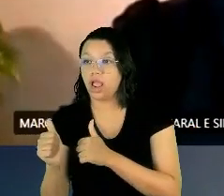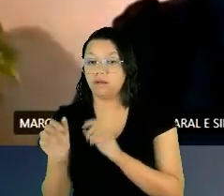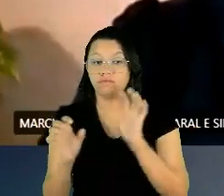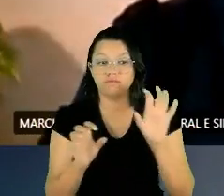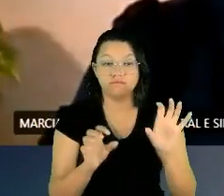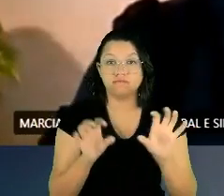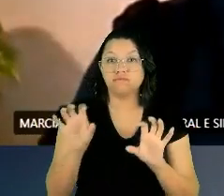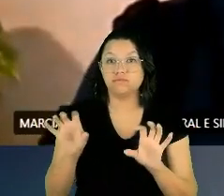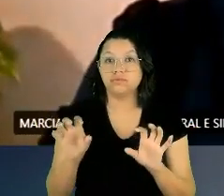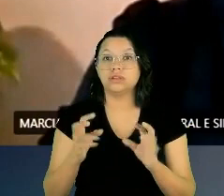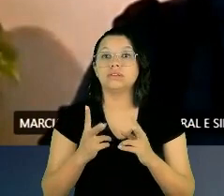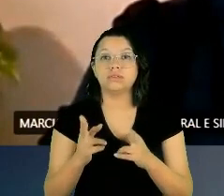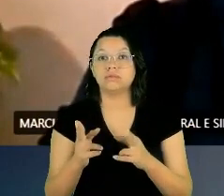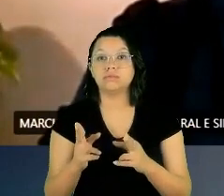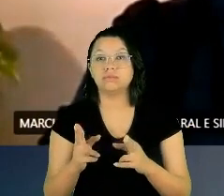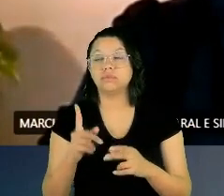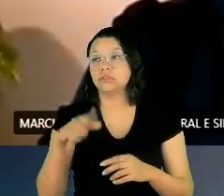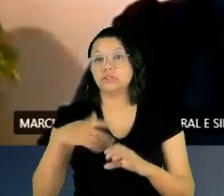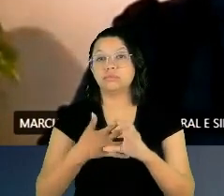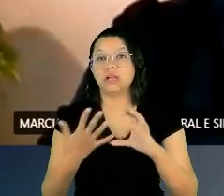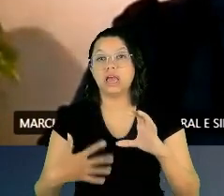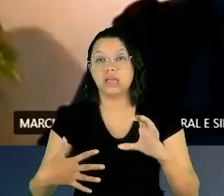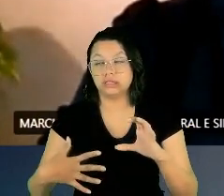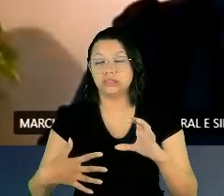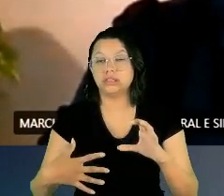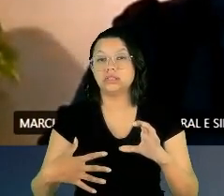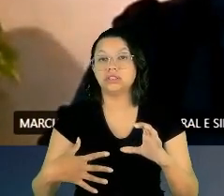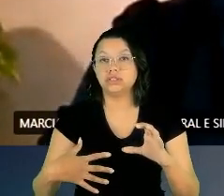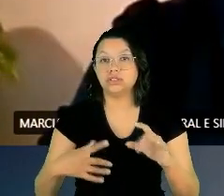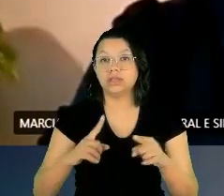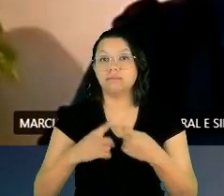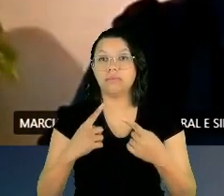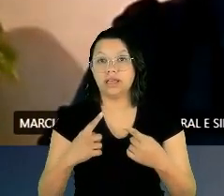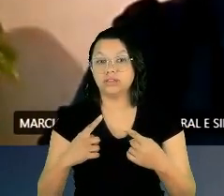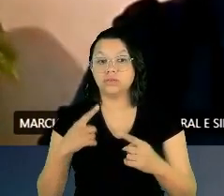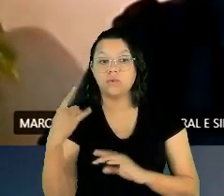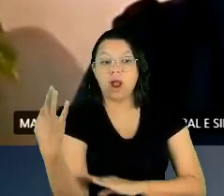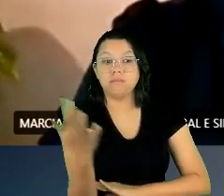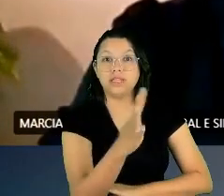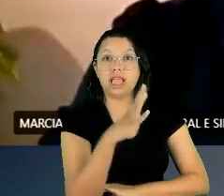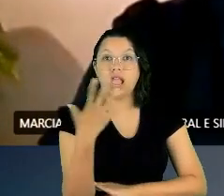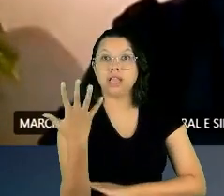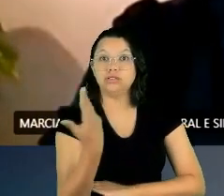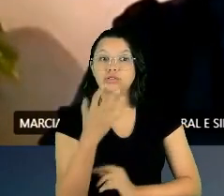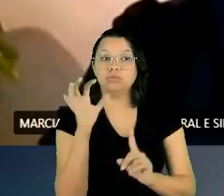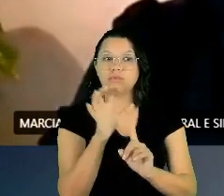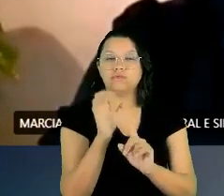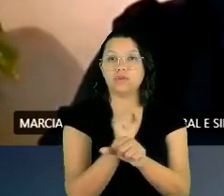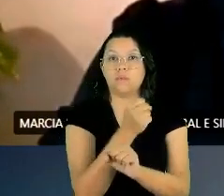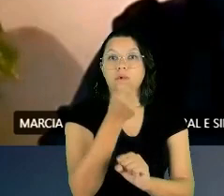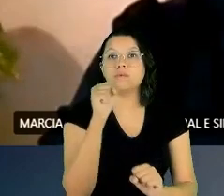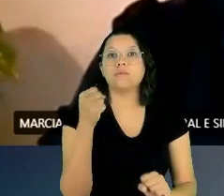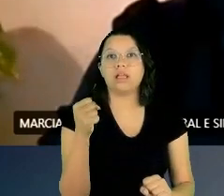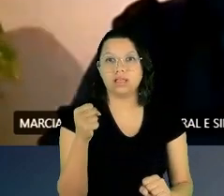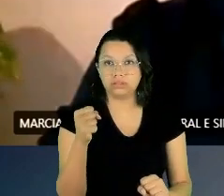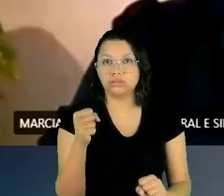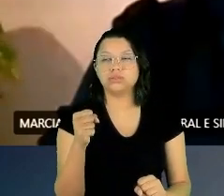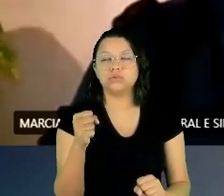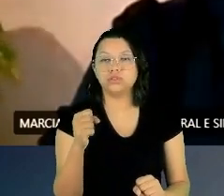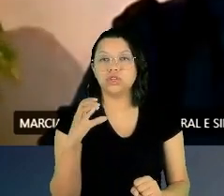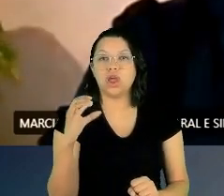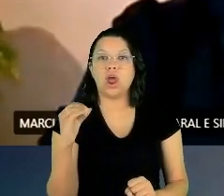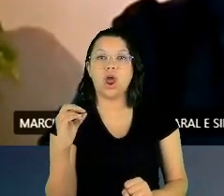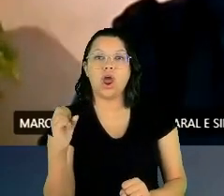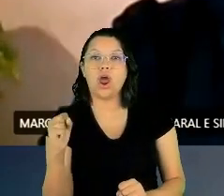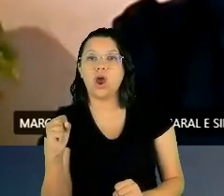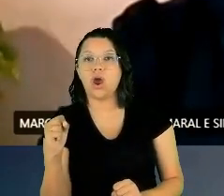igual. E ela não é só basal, ou seja, não é só uma característica individual, o ambiente provoca aumento de testosterona, o ambiente